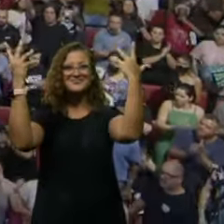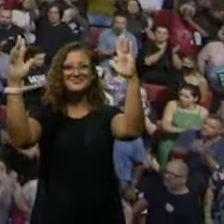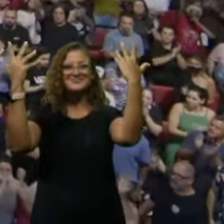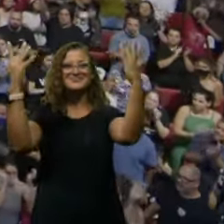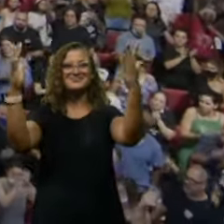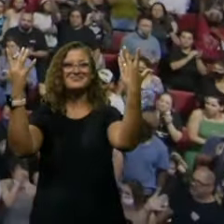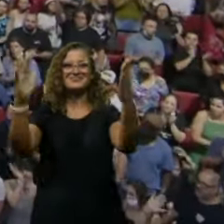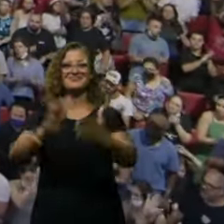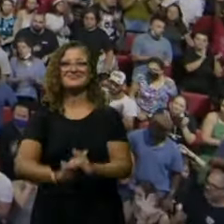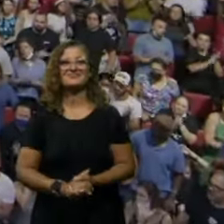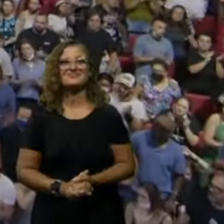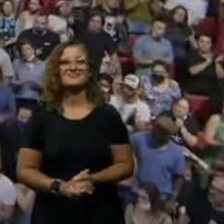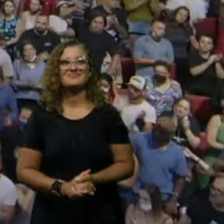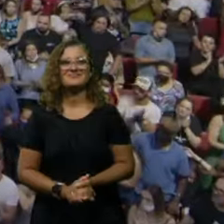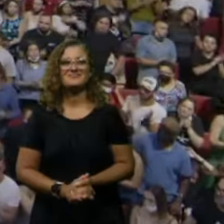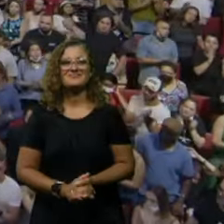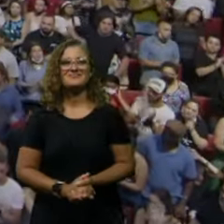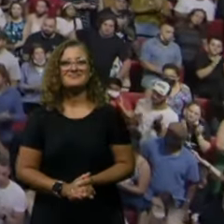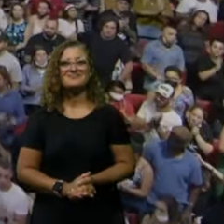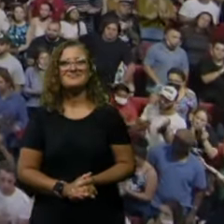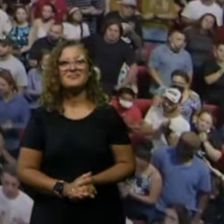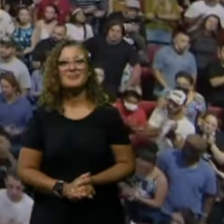E aí